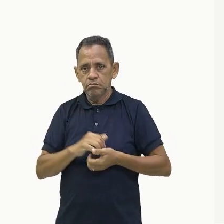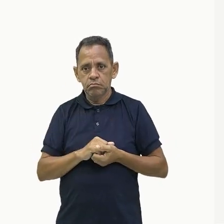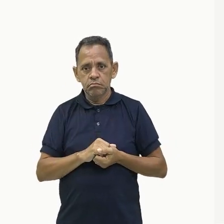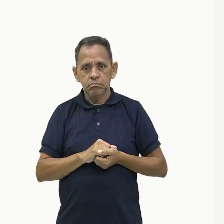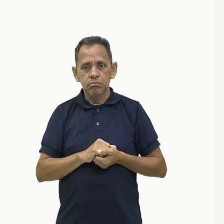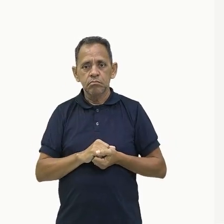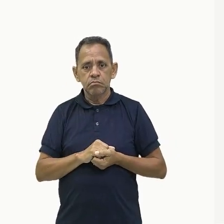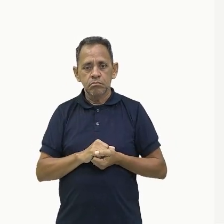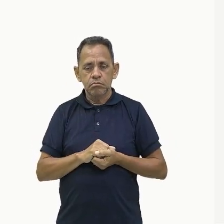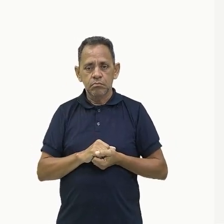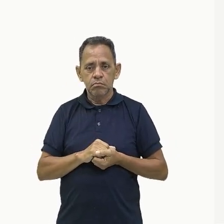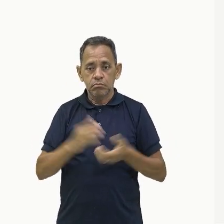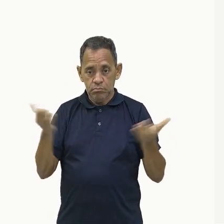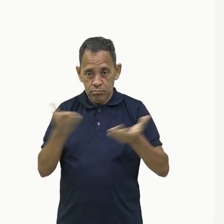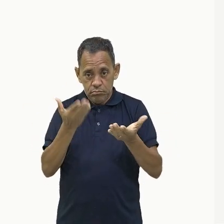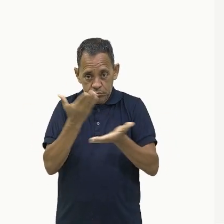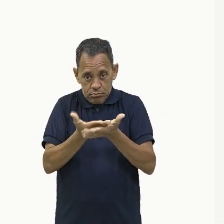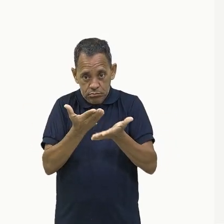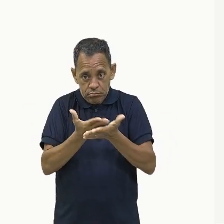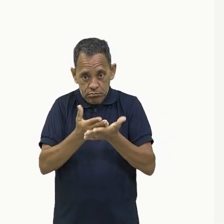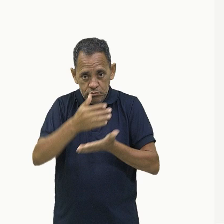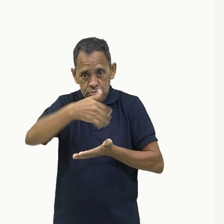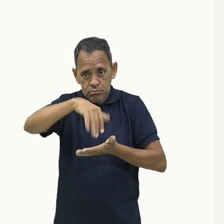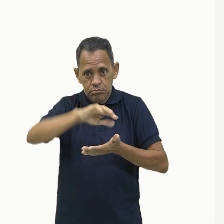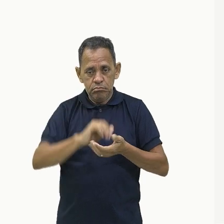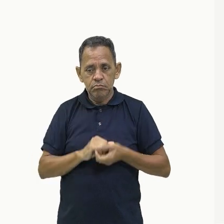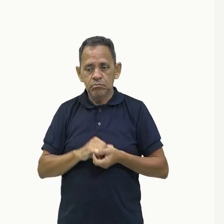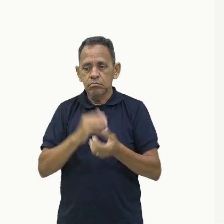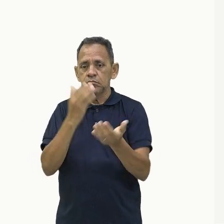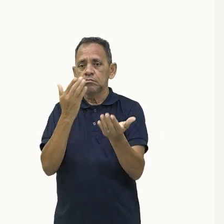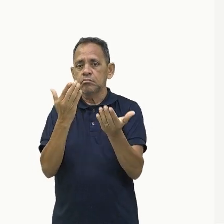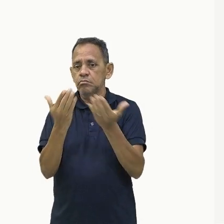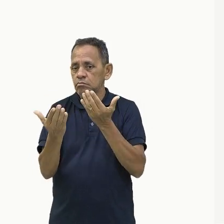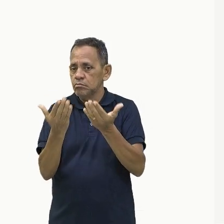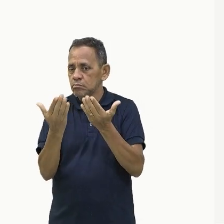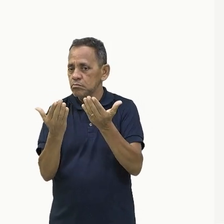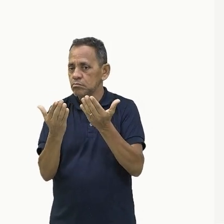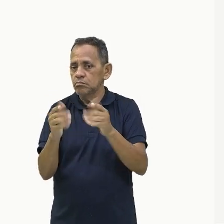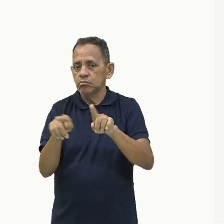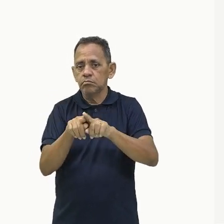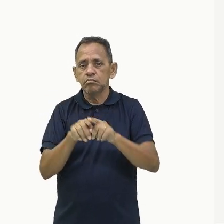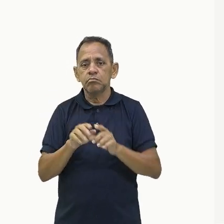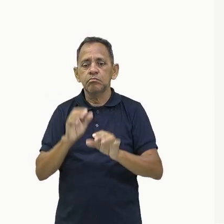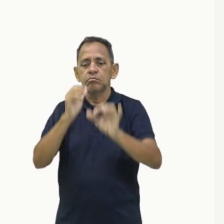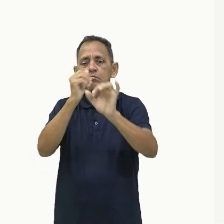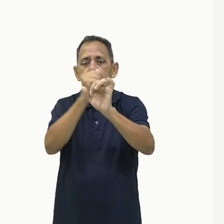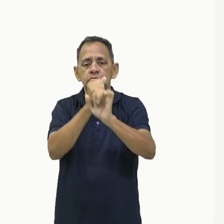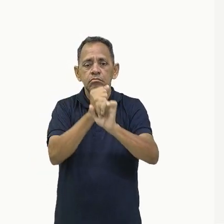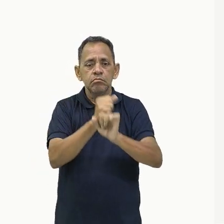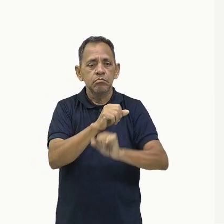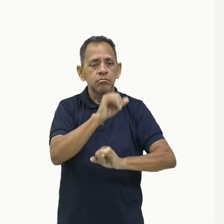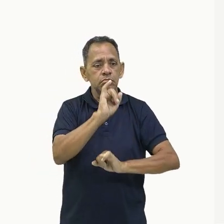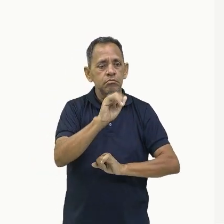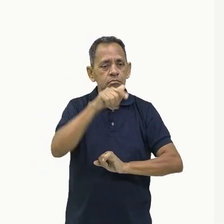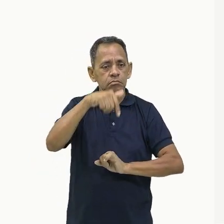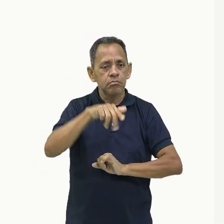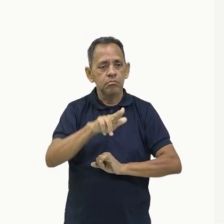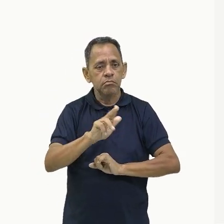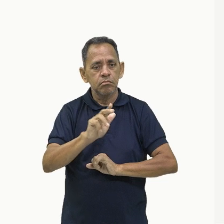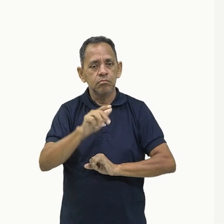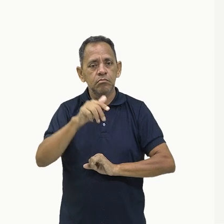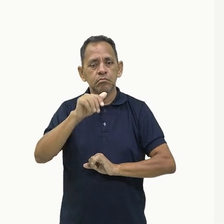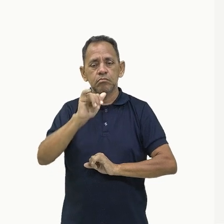que eu falei para vocês que uma proporção é uma igualdade, olha só, é uma igualdade